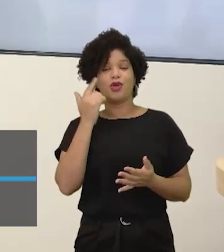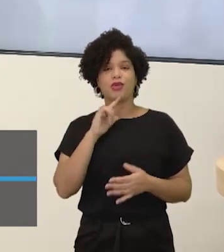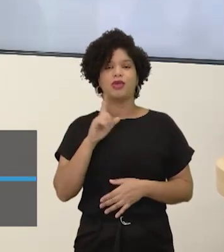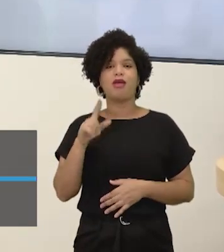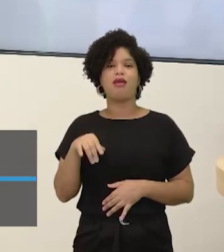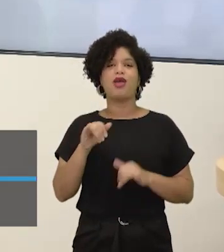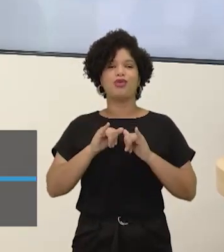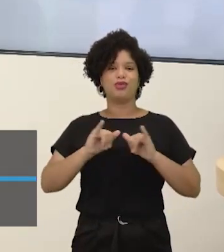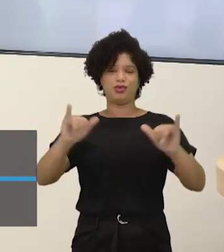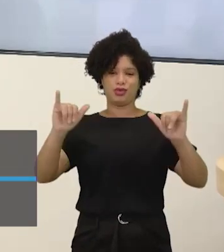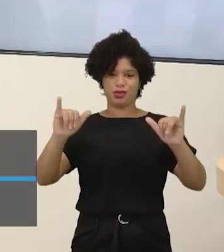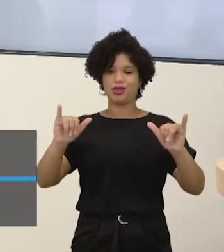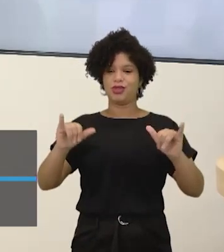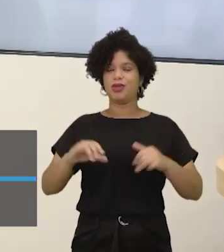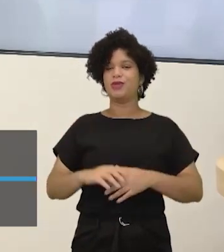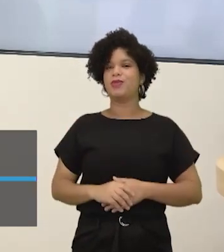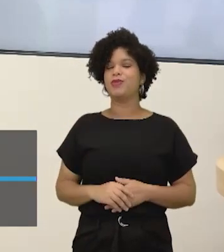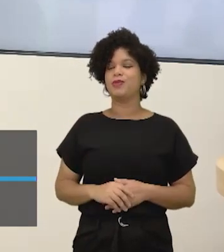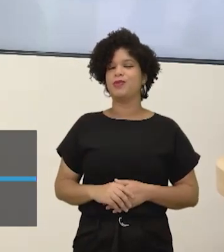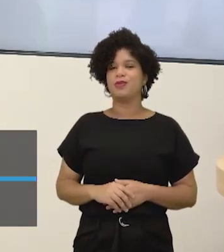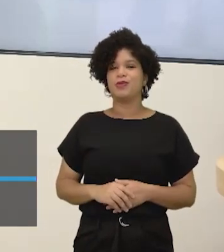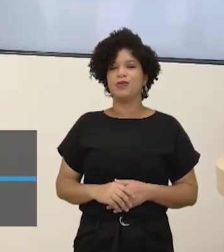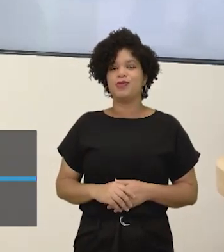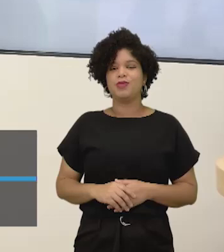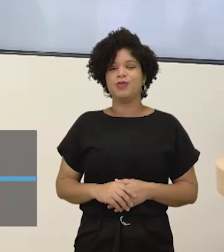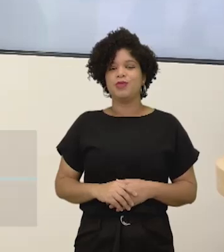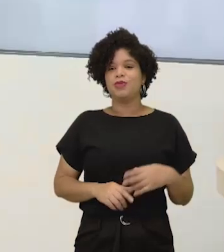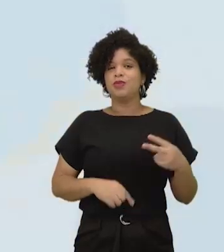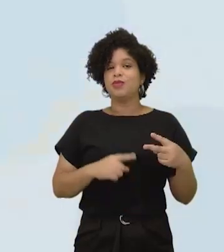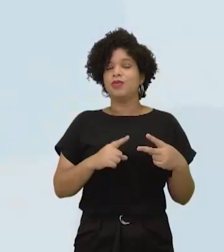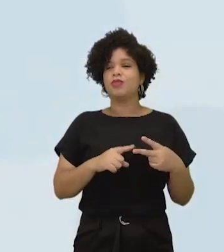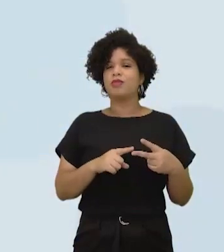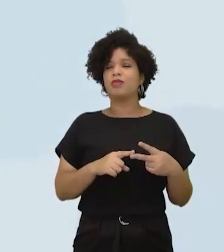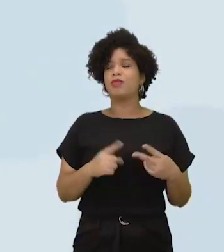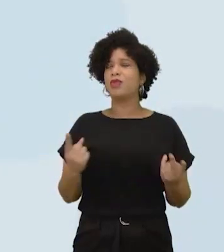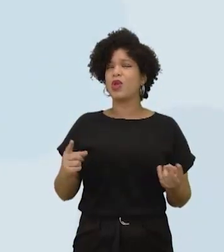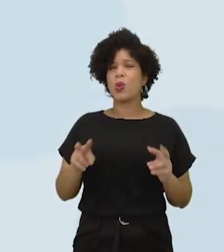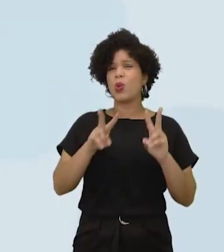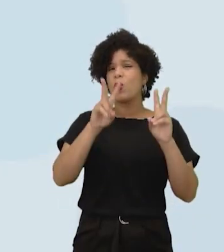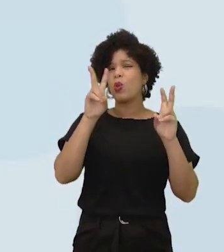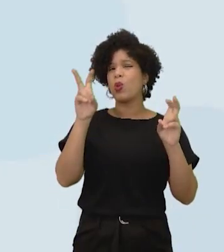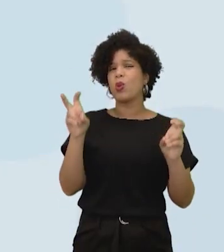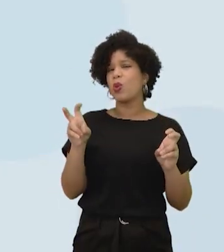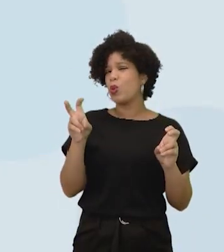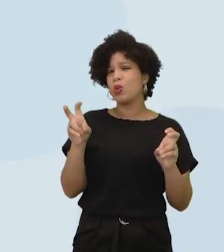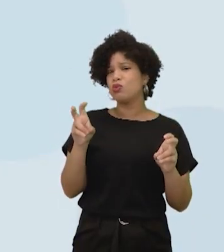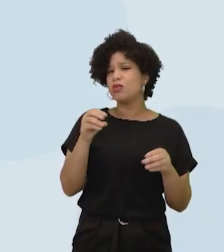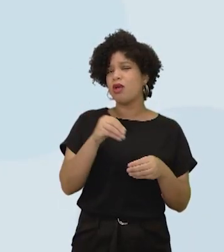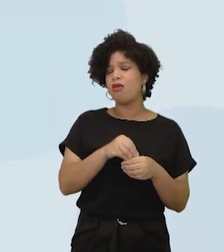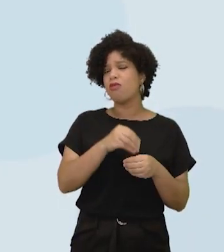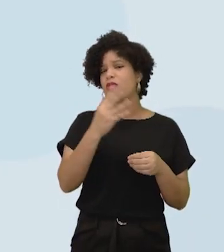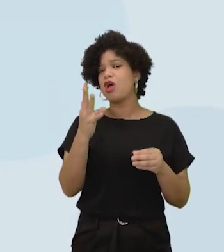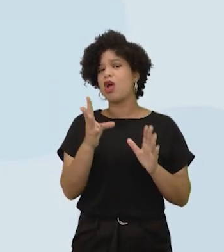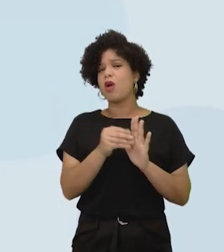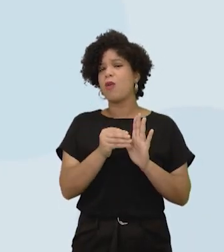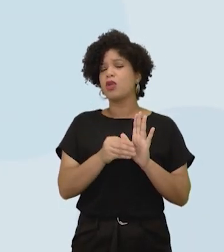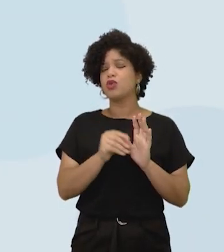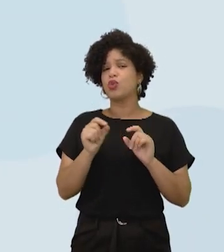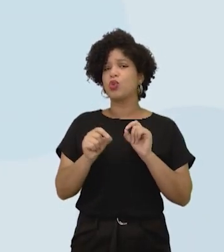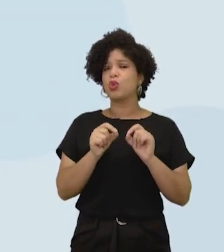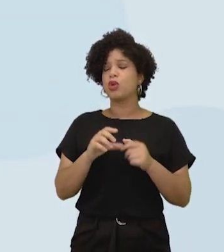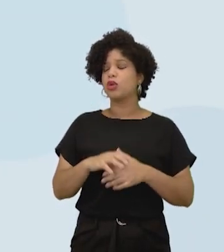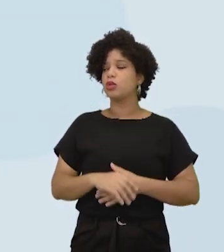texto pertence ao gênero textual notícia. E qual é o assunto abordado? Eles estão mandando alguma coisa,